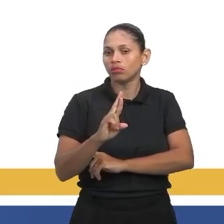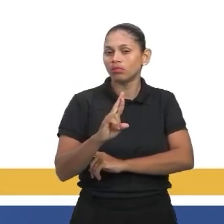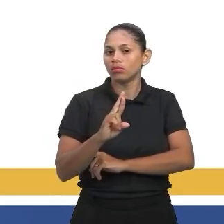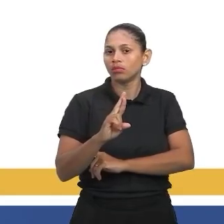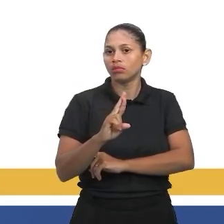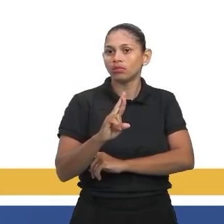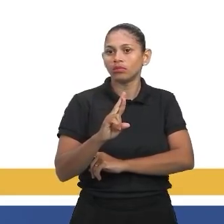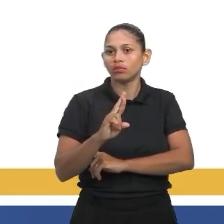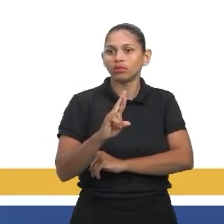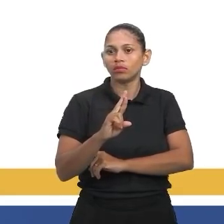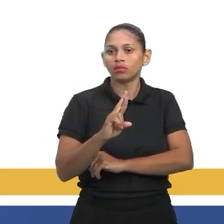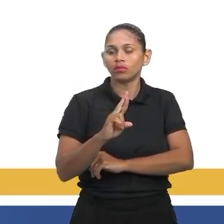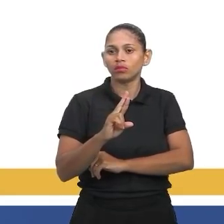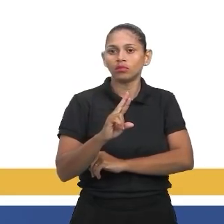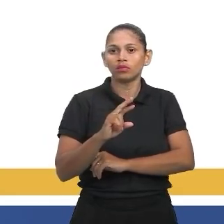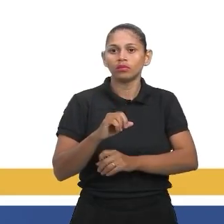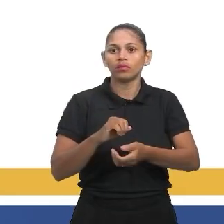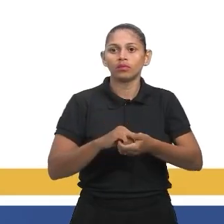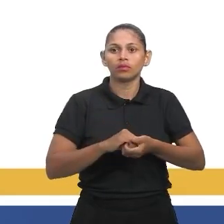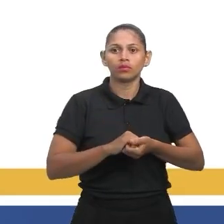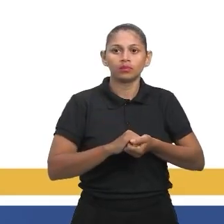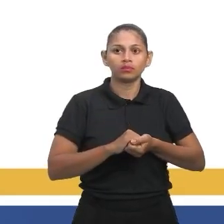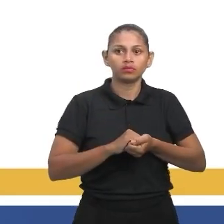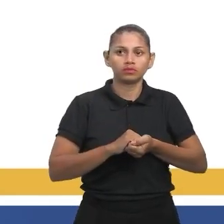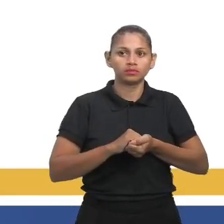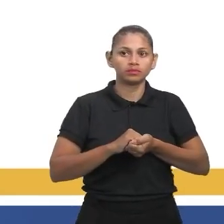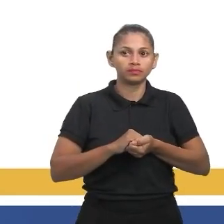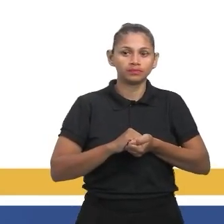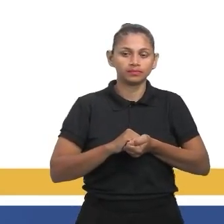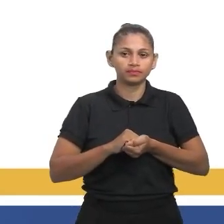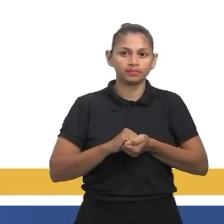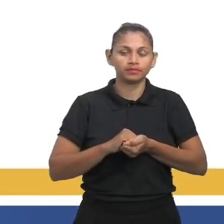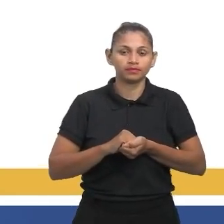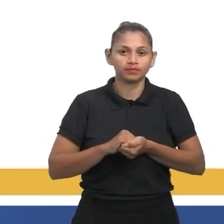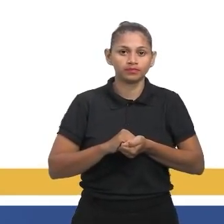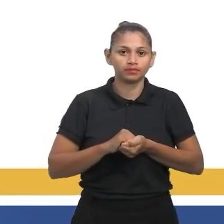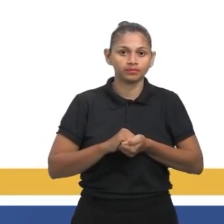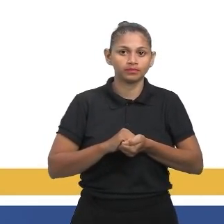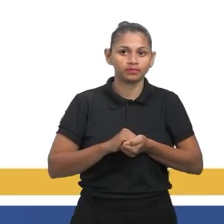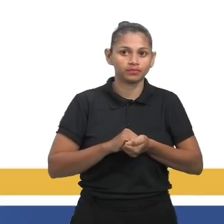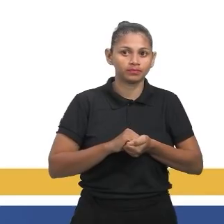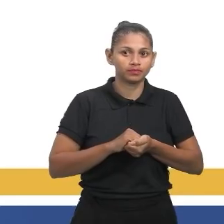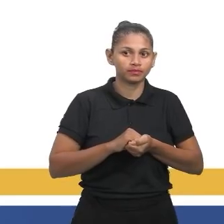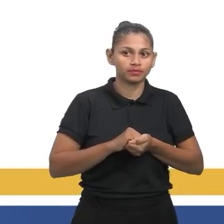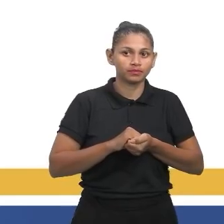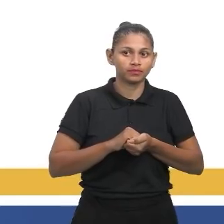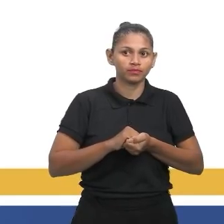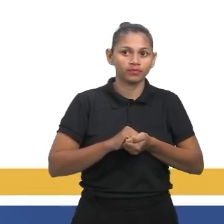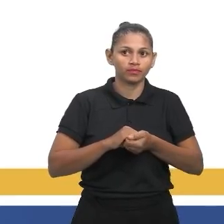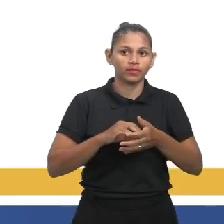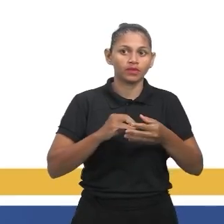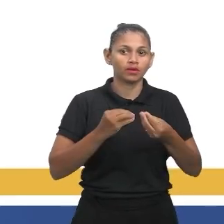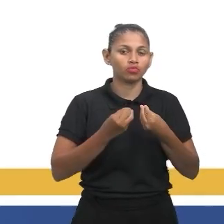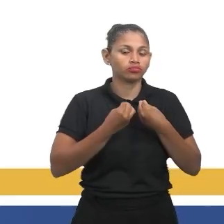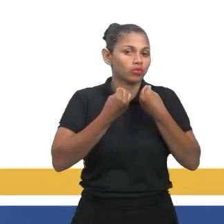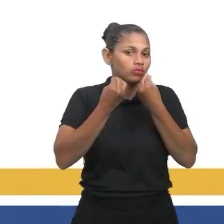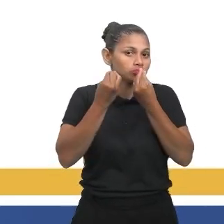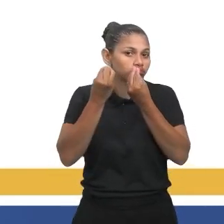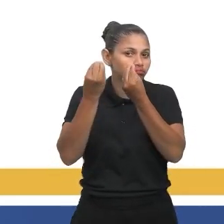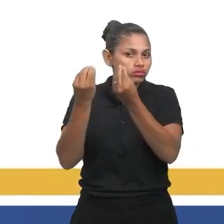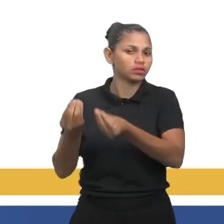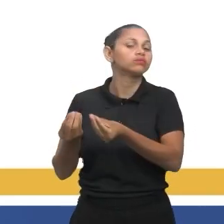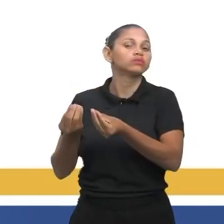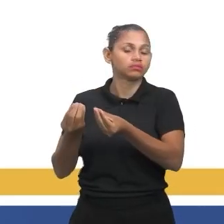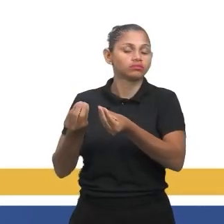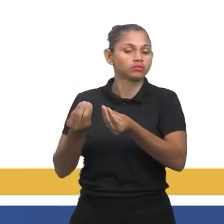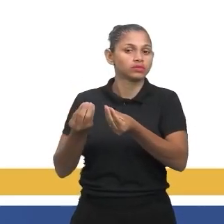esse décimo do 8,1 e emprestar para o 7,9. Se eu empresto um décimo para o 7,9, vai ficar o quê? Vai ficar